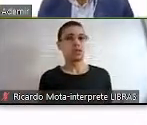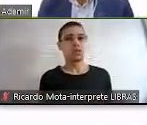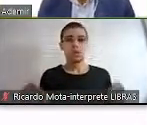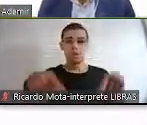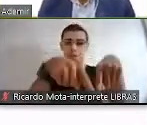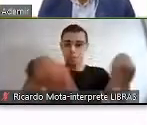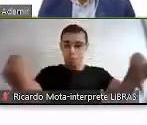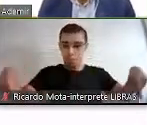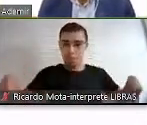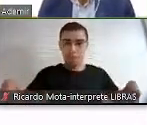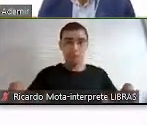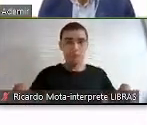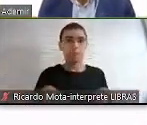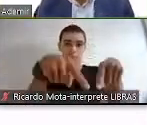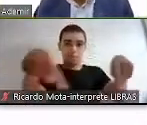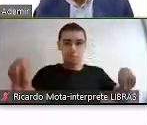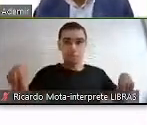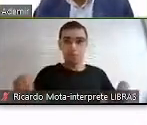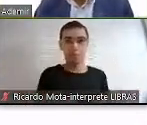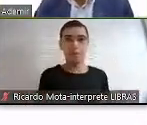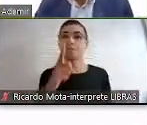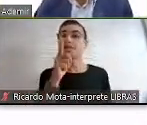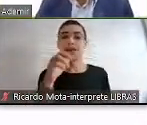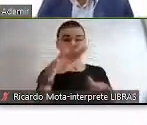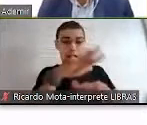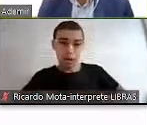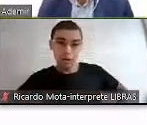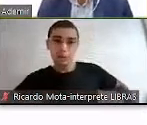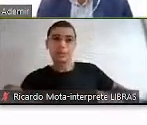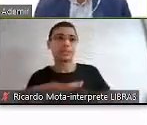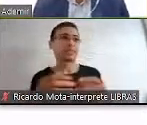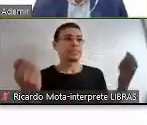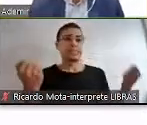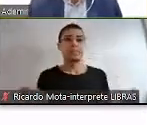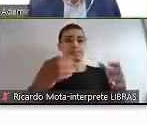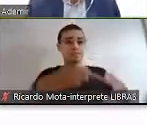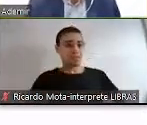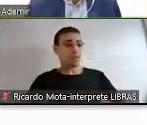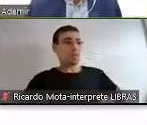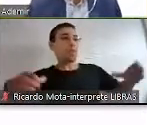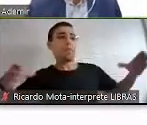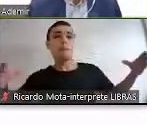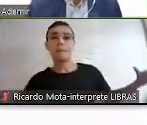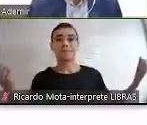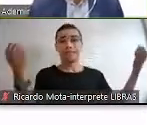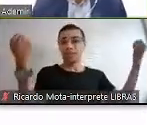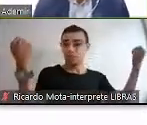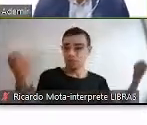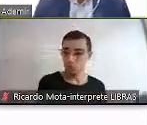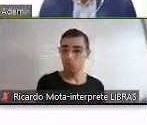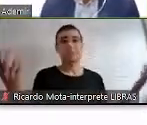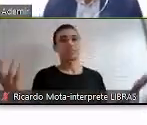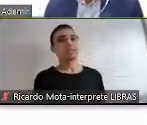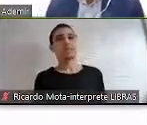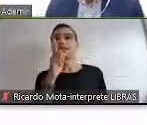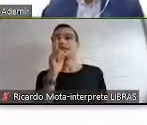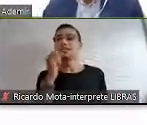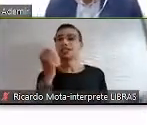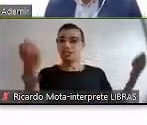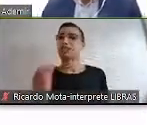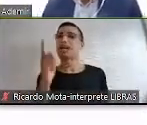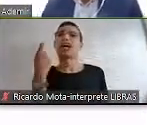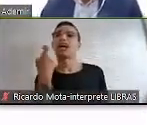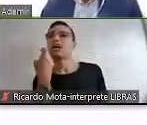área. Poderia estar ultrapassando, provavelmente ultrapassaria a sobrecarga prevista nesse